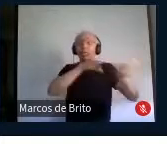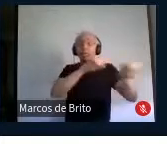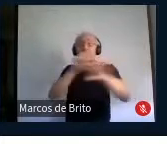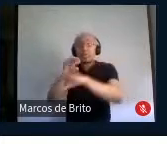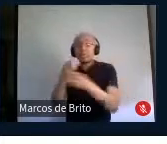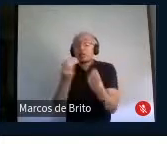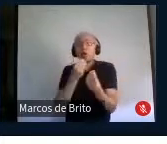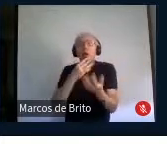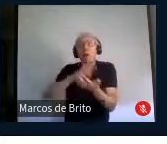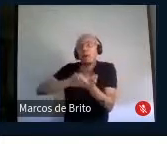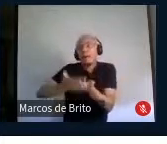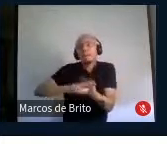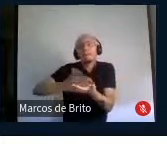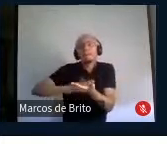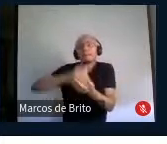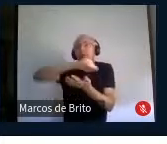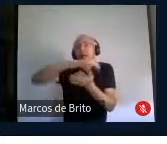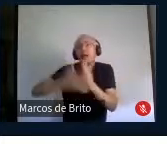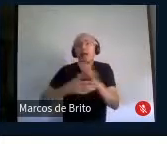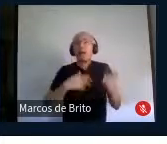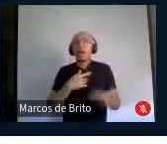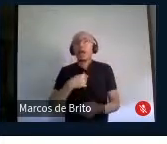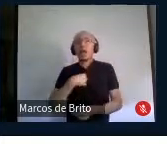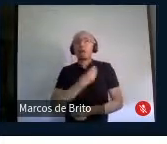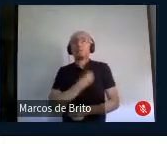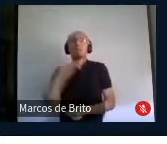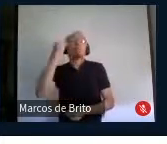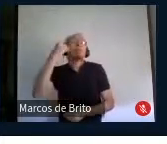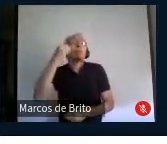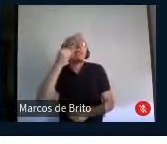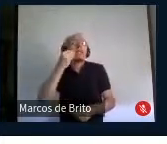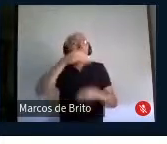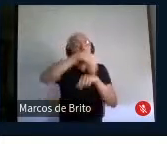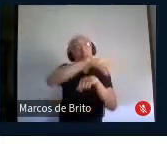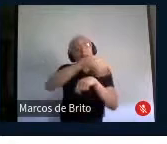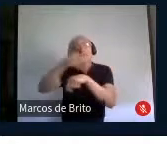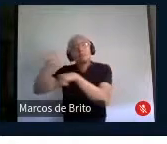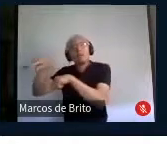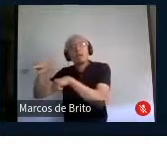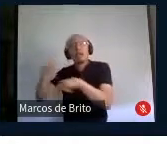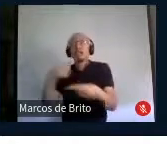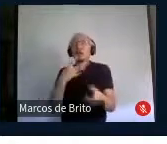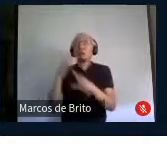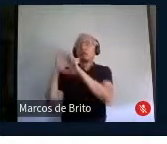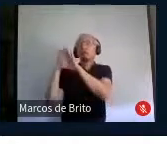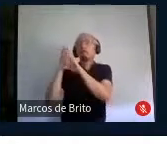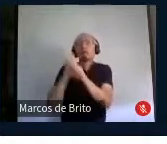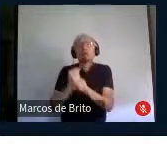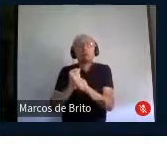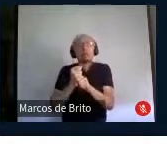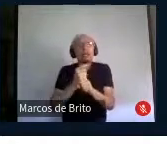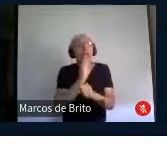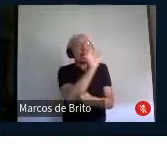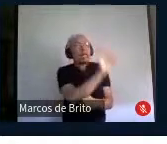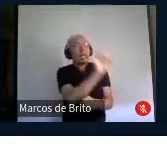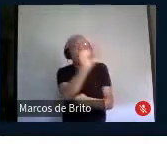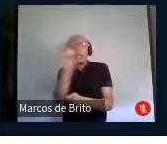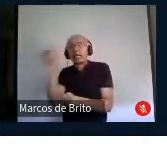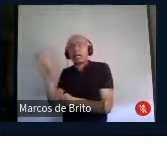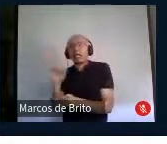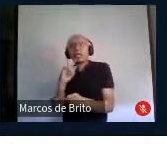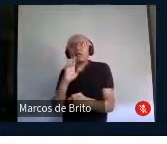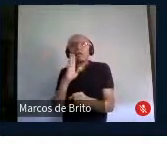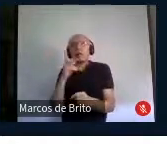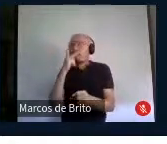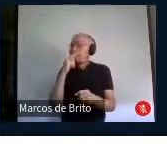partir da sua praxis. Essas histórias, em algum momento, elas se entrelaçam com a minha história